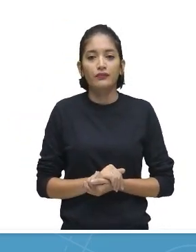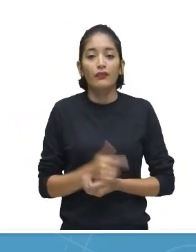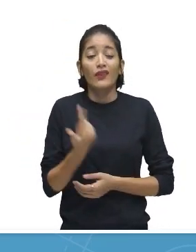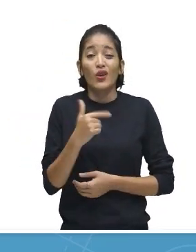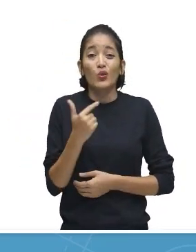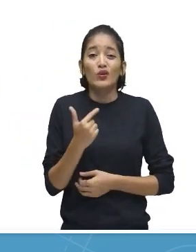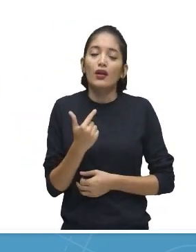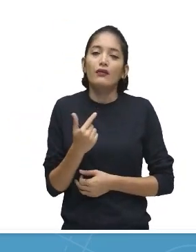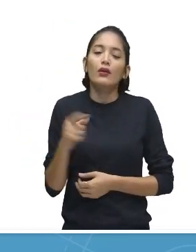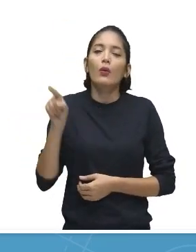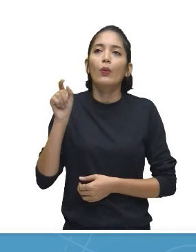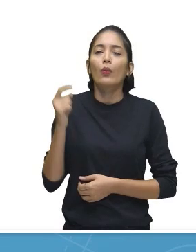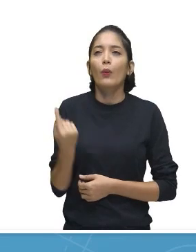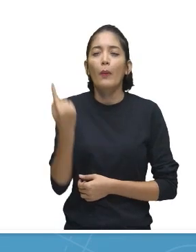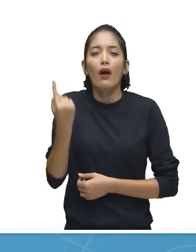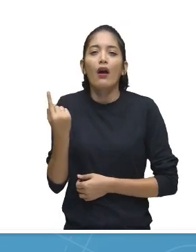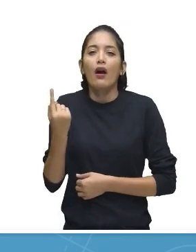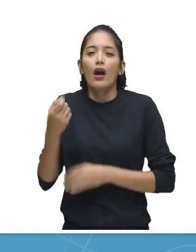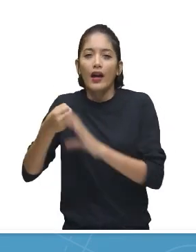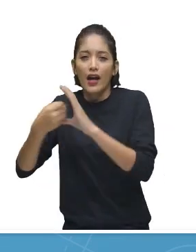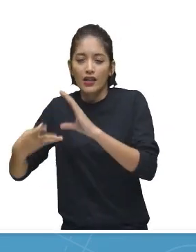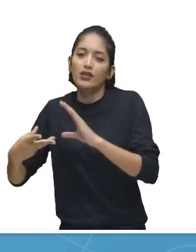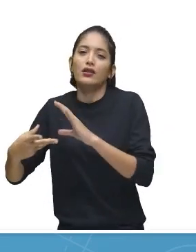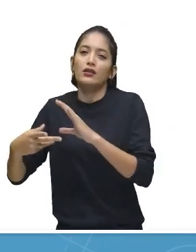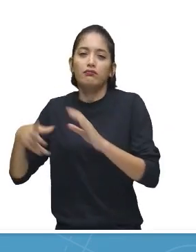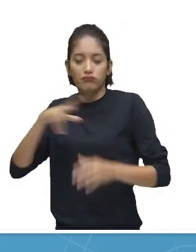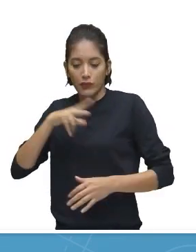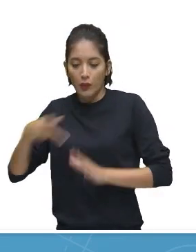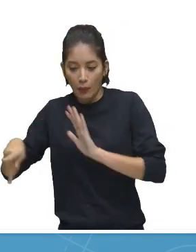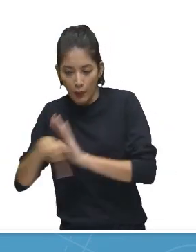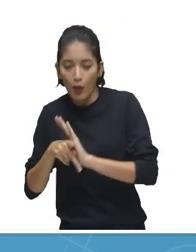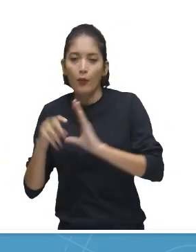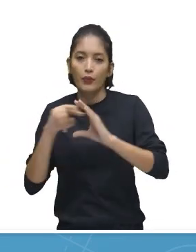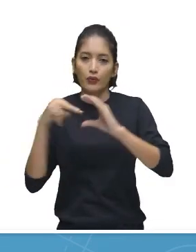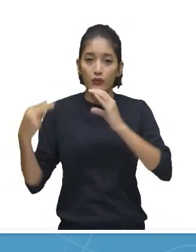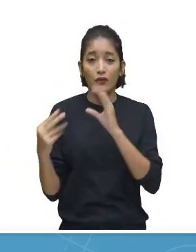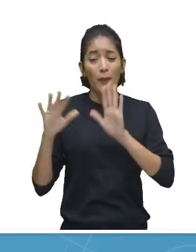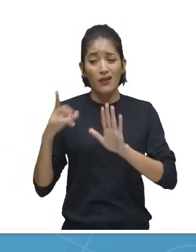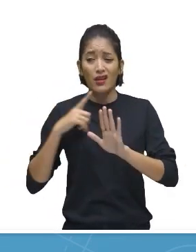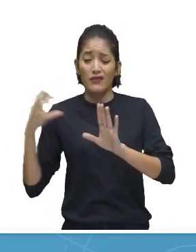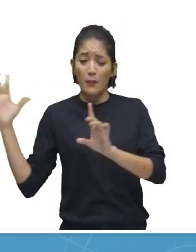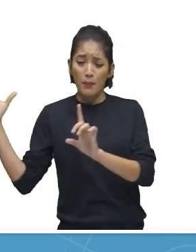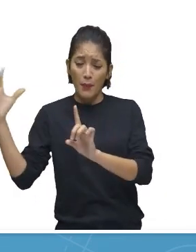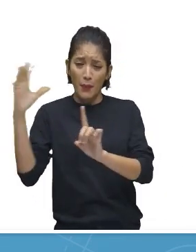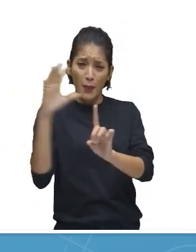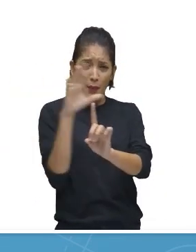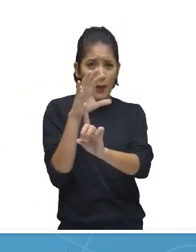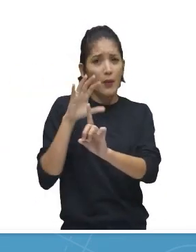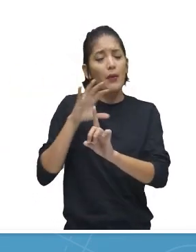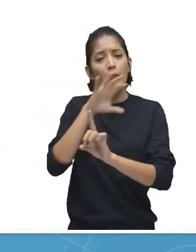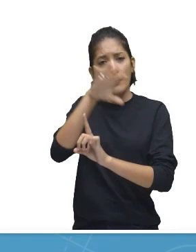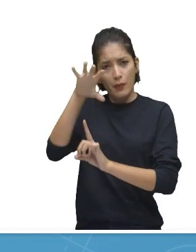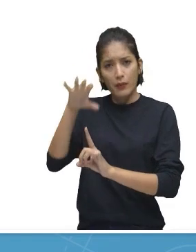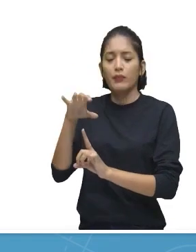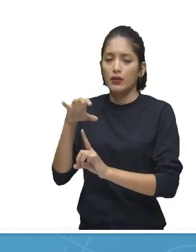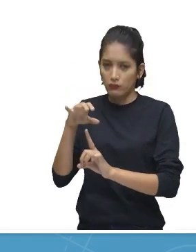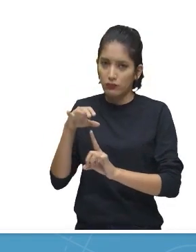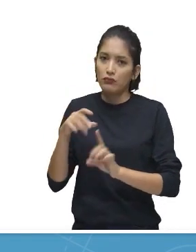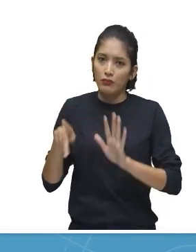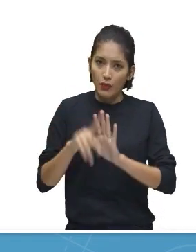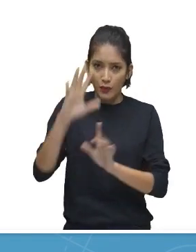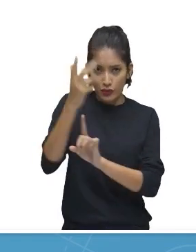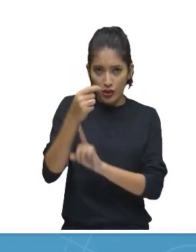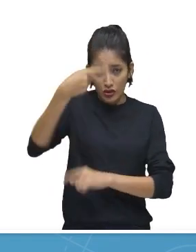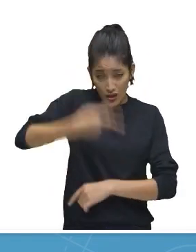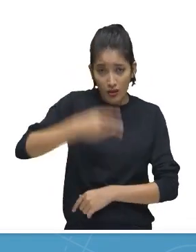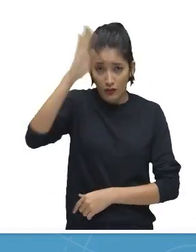obra com características próprias do cubismo, mas sim influências dela nas suas obras dos artistas